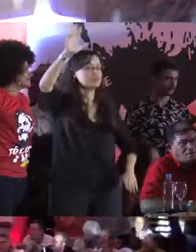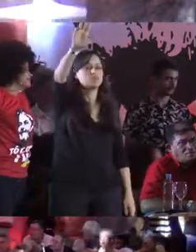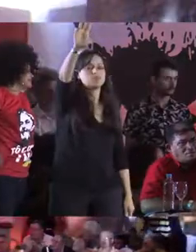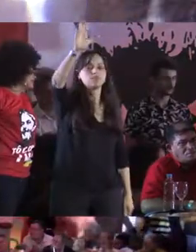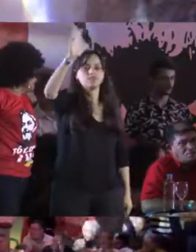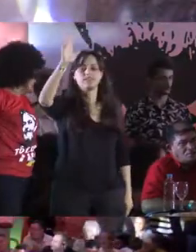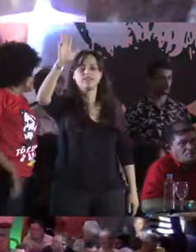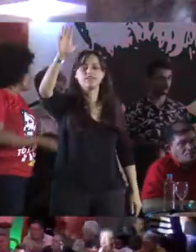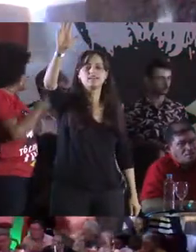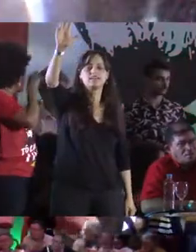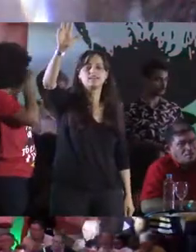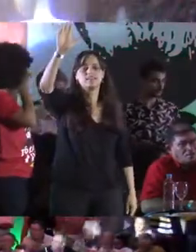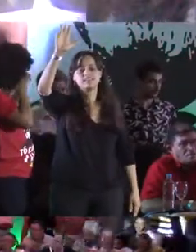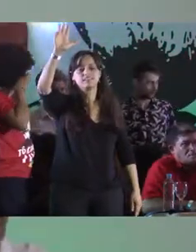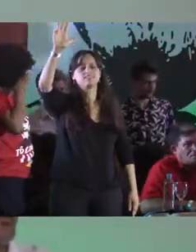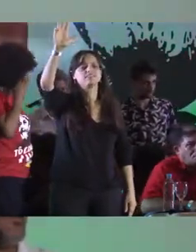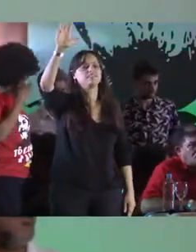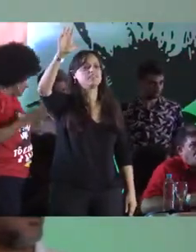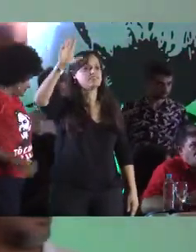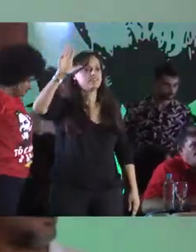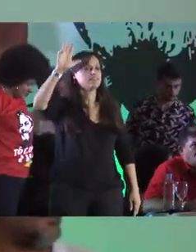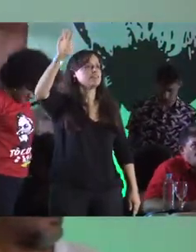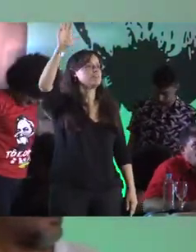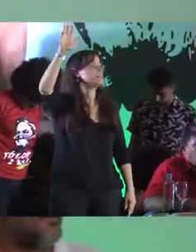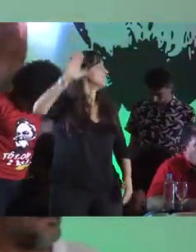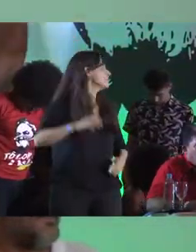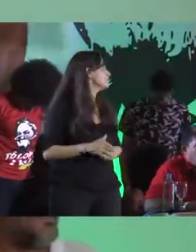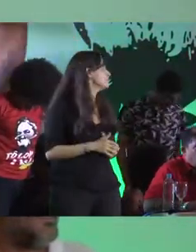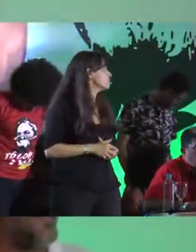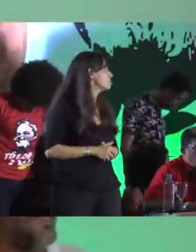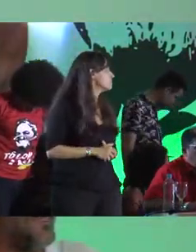Ontem eu disse em Belo Horizonte.